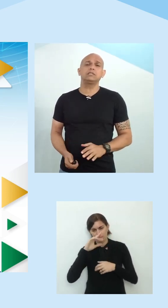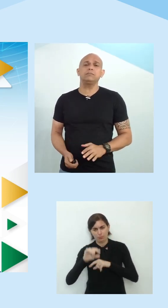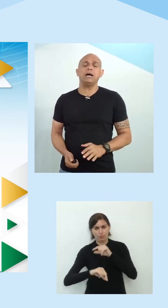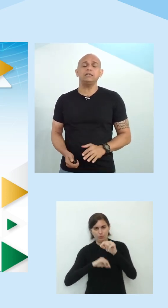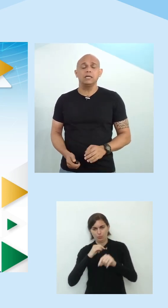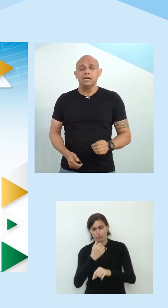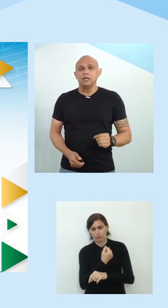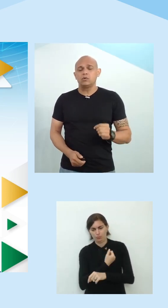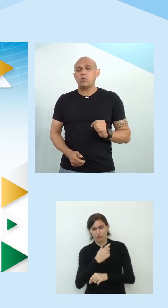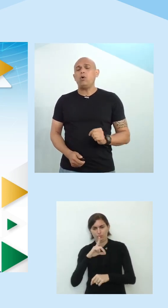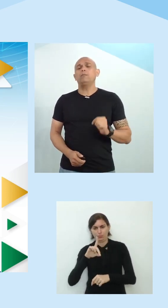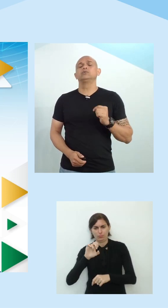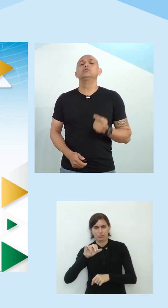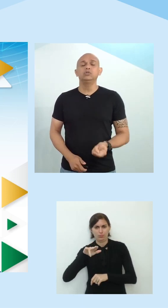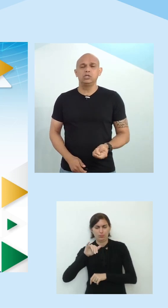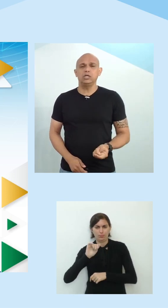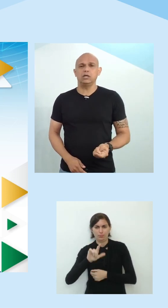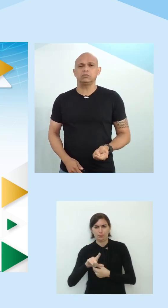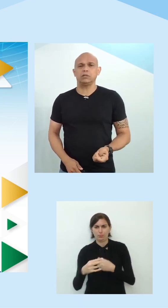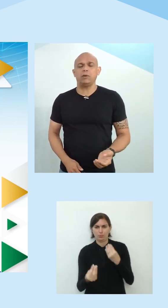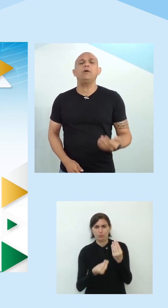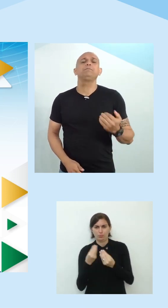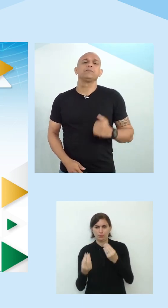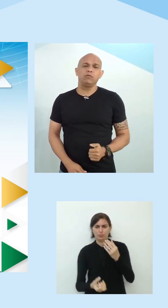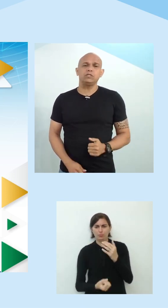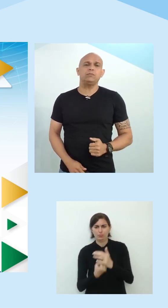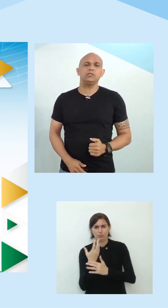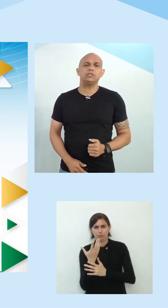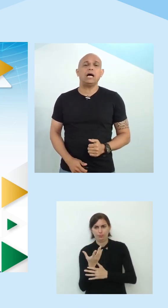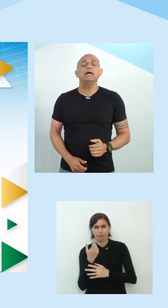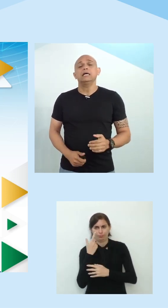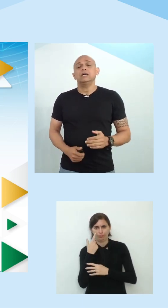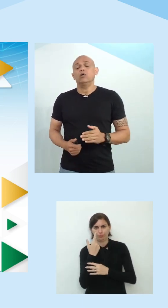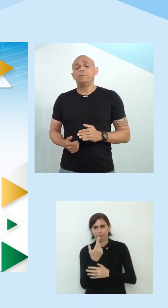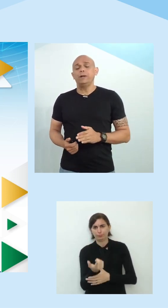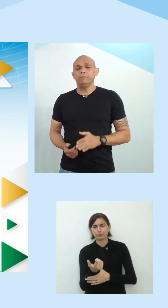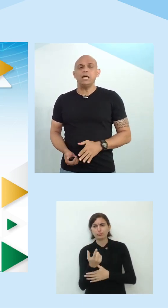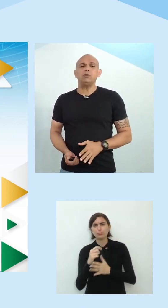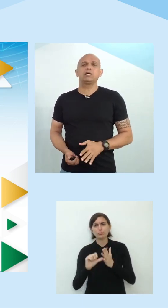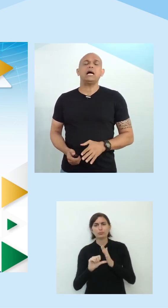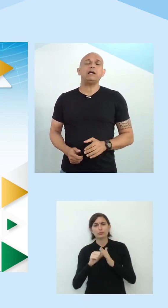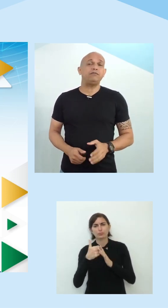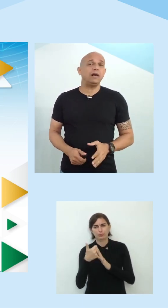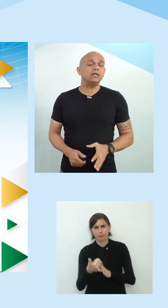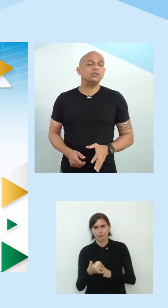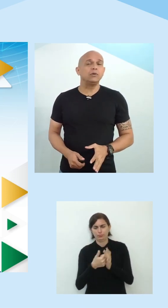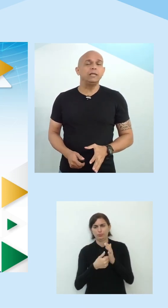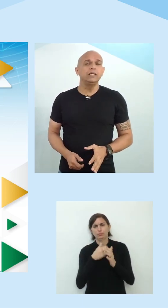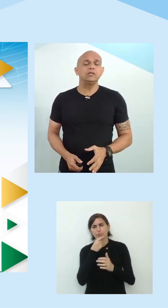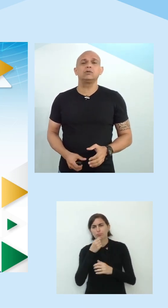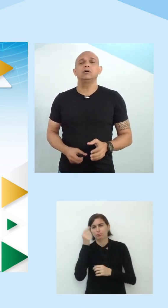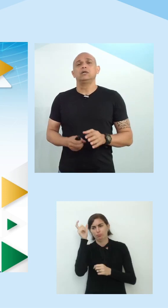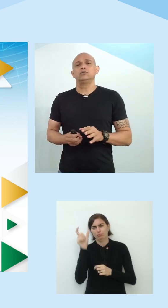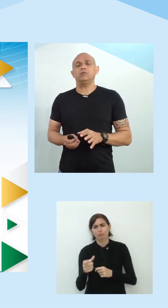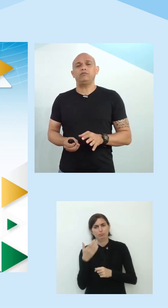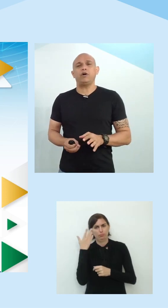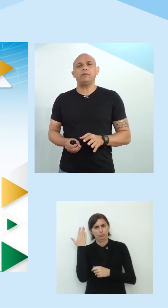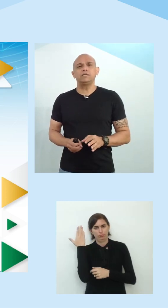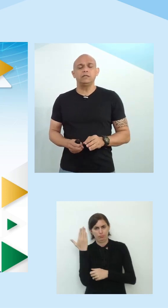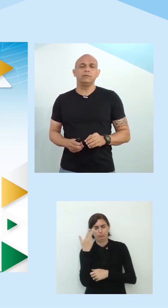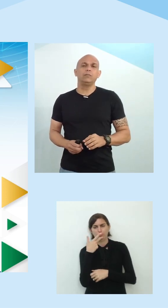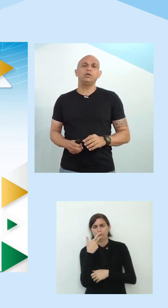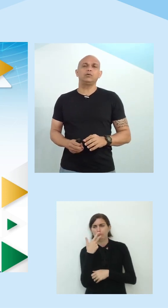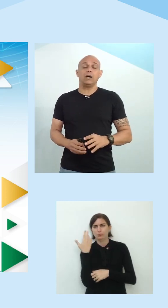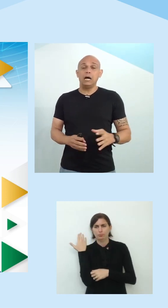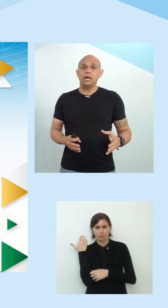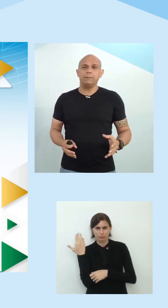números decimais, como surgiram, tá bom? Vou te mostrar o primeiro cara a falar sobre isso de uma forma